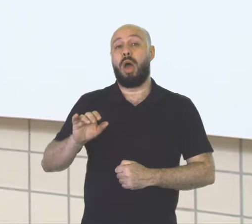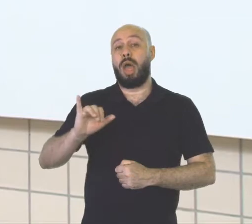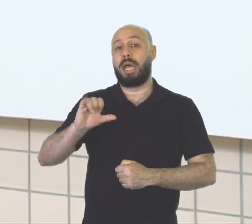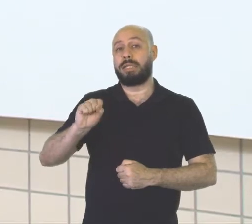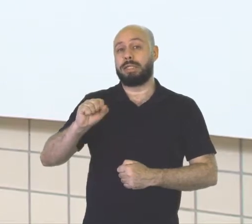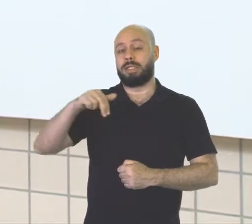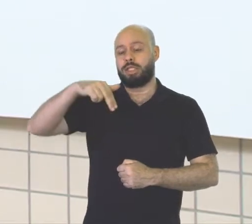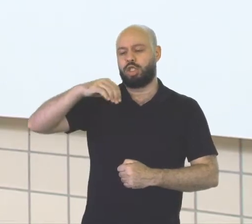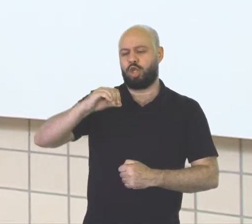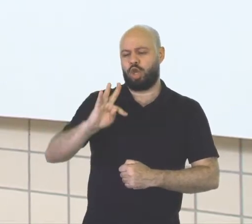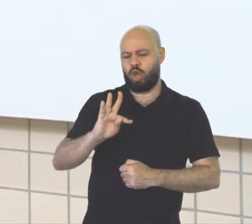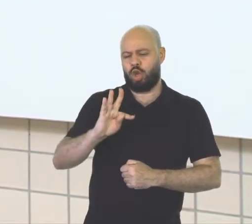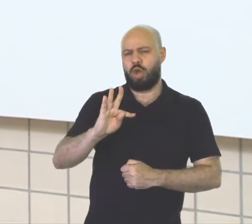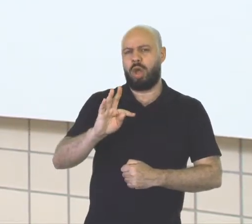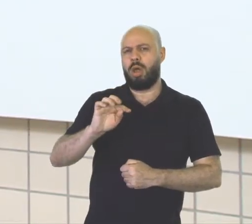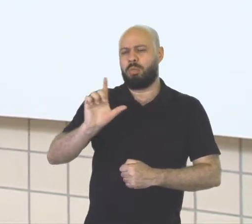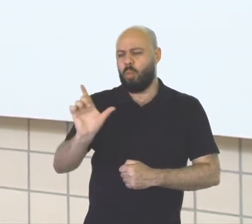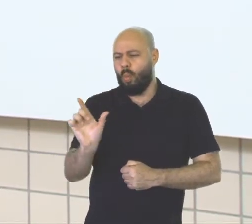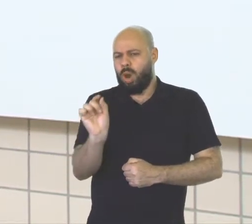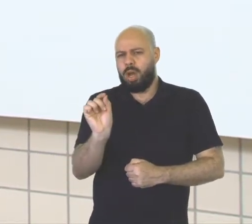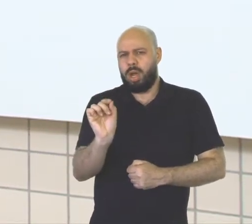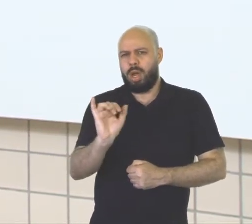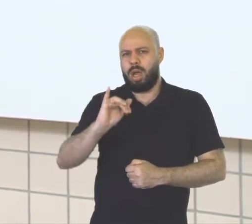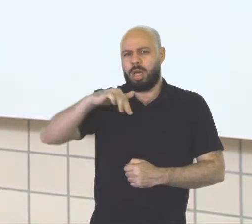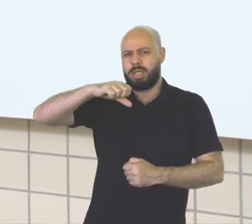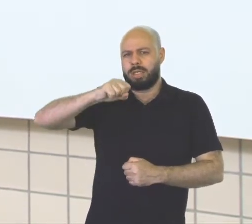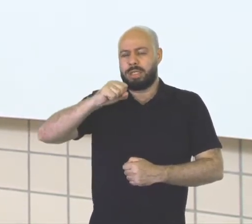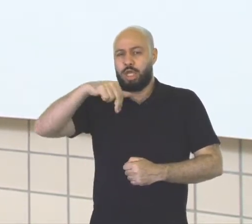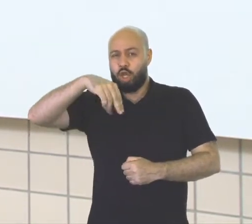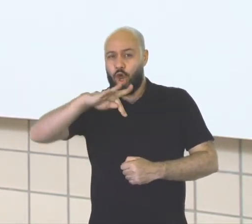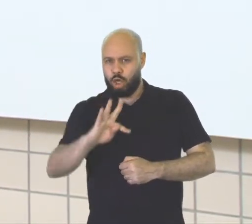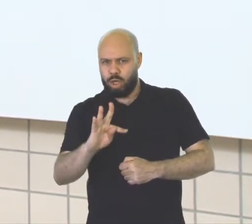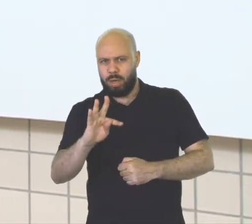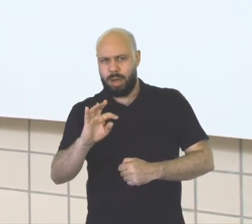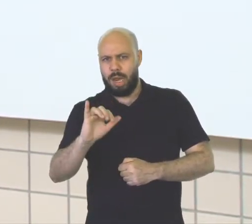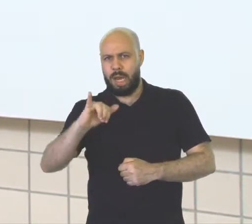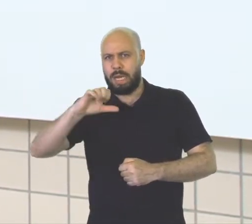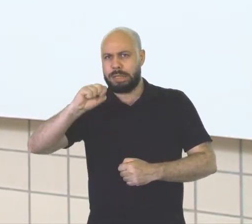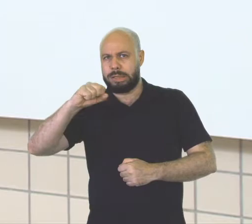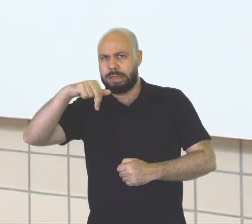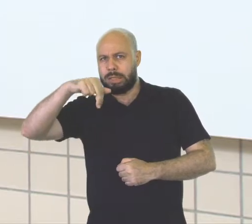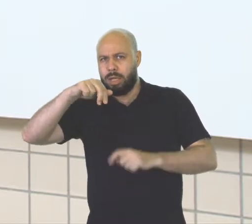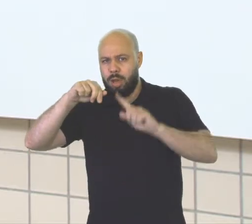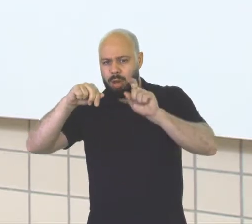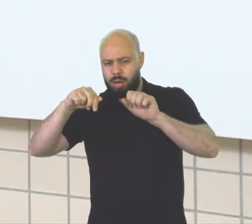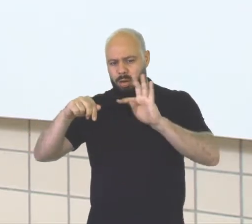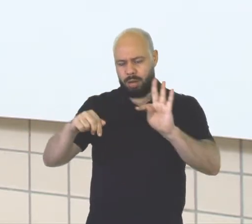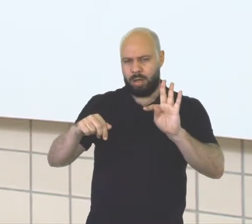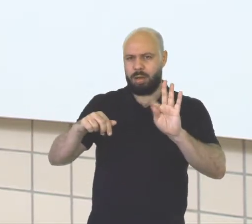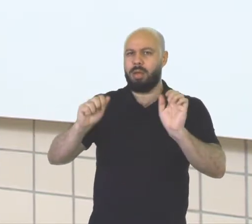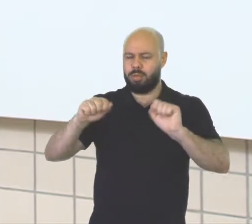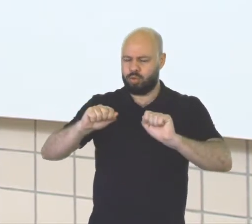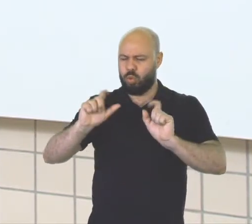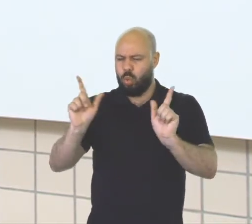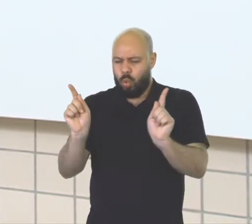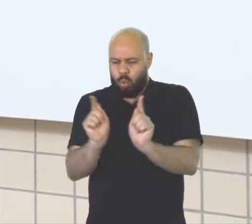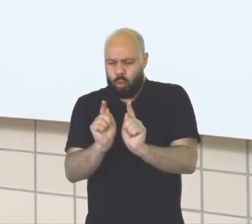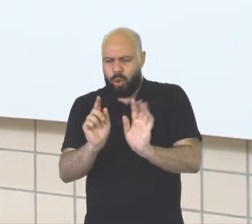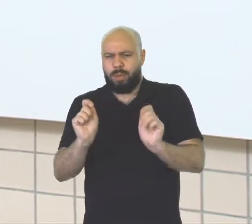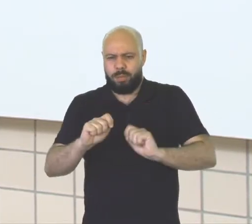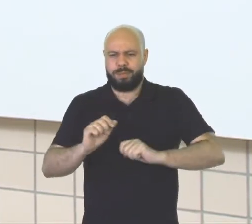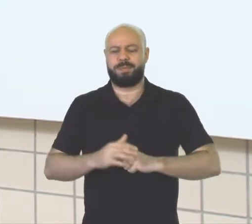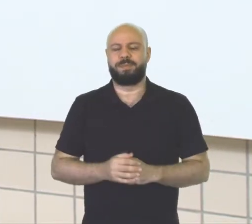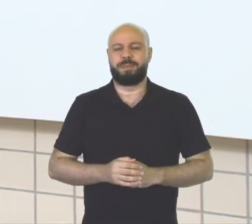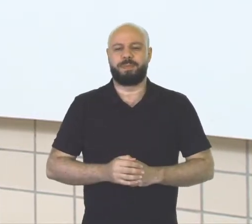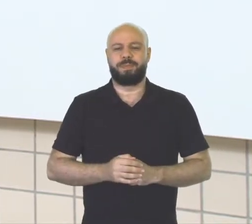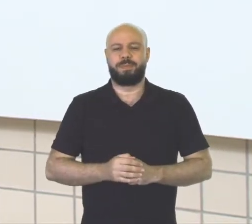she isn't. Não é uma obrigação você fazer estas abreviações, mas se você quiser, você pode juntar